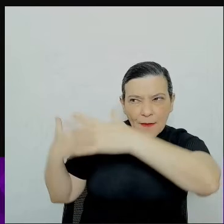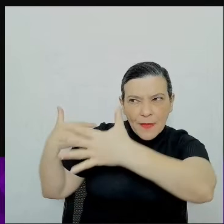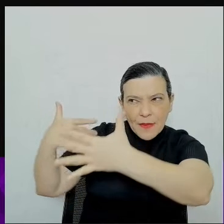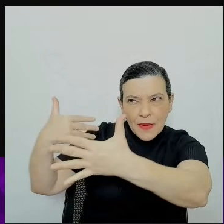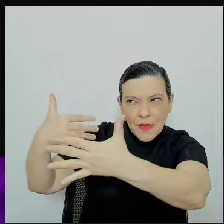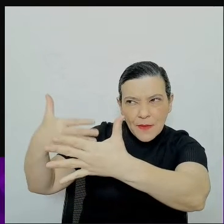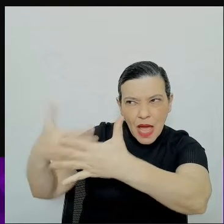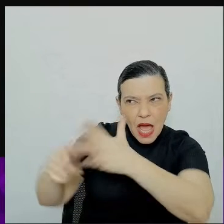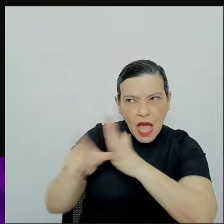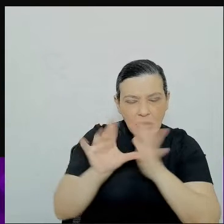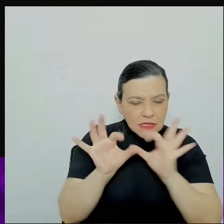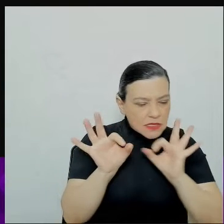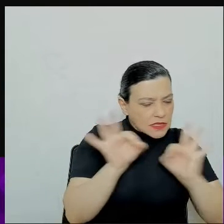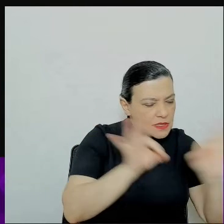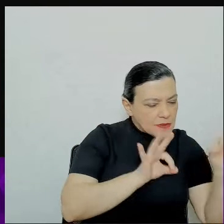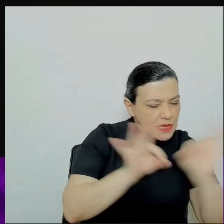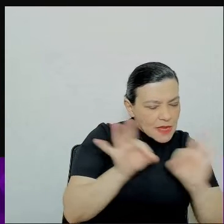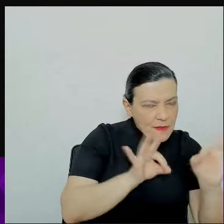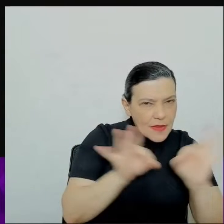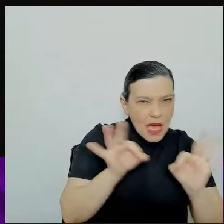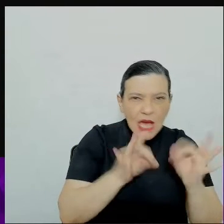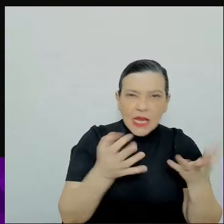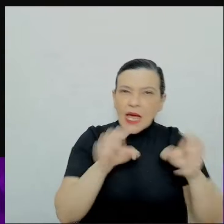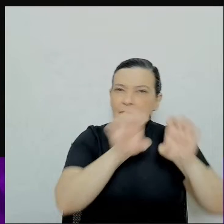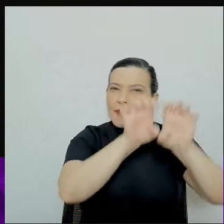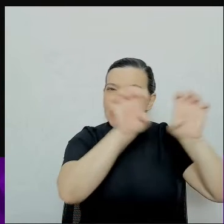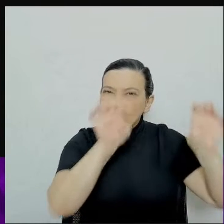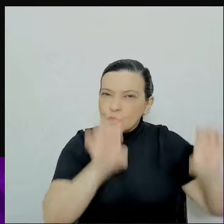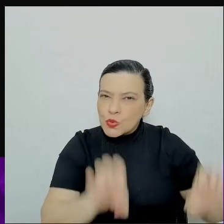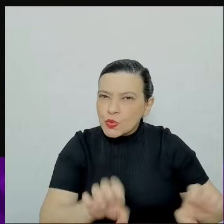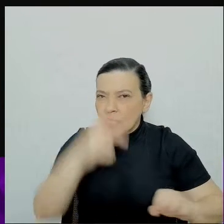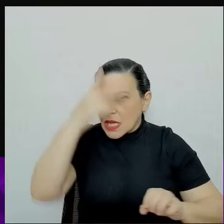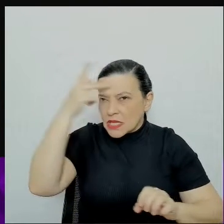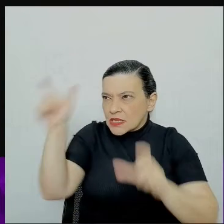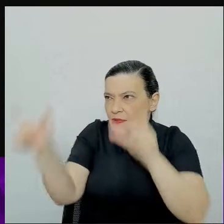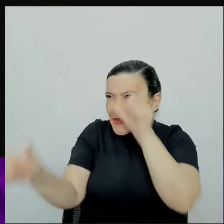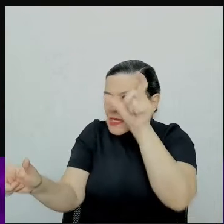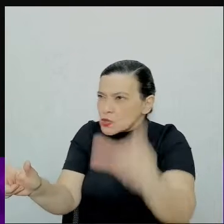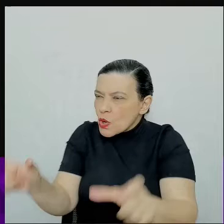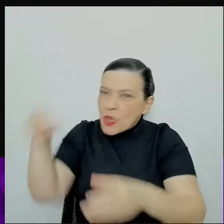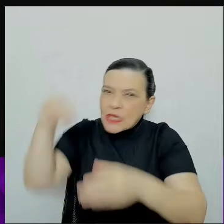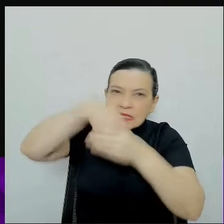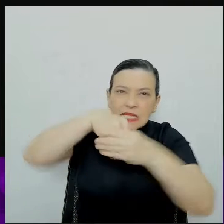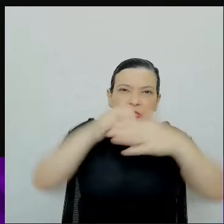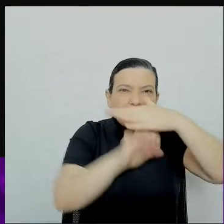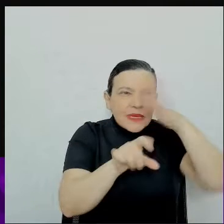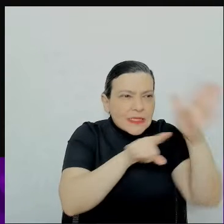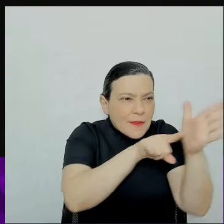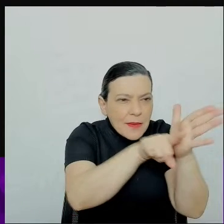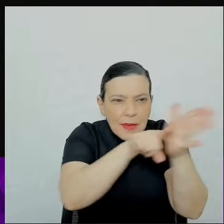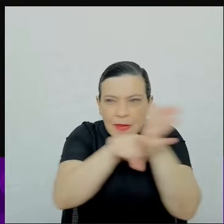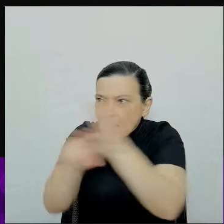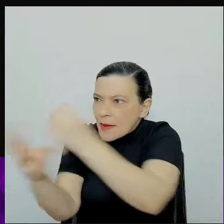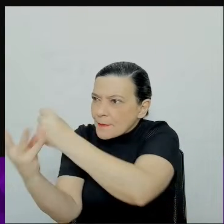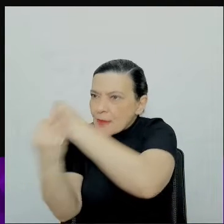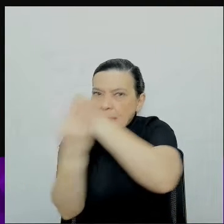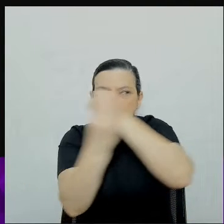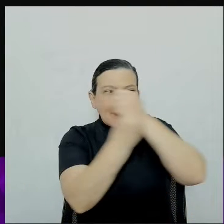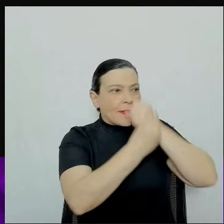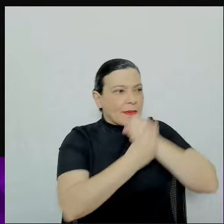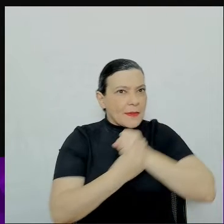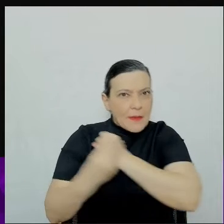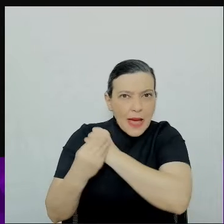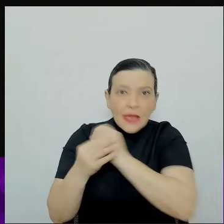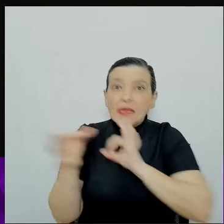maneira, olhando para a infraestrutura, olhando para as pessoas, olhando para toda a organização e trazendo os questionamentos. Cara, como que a